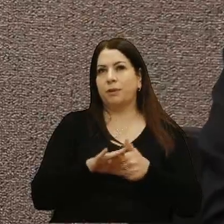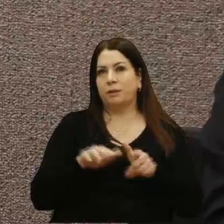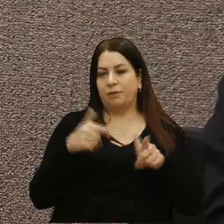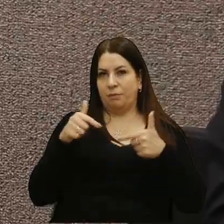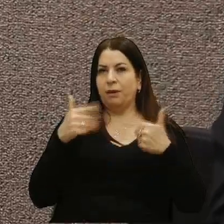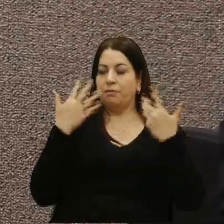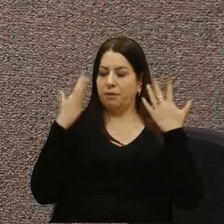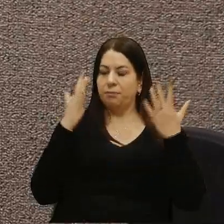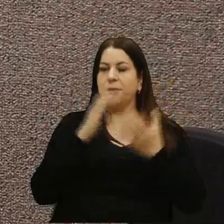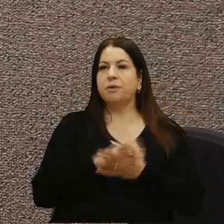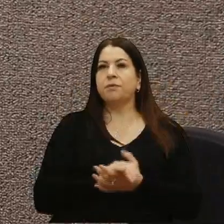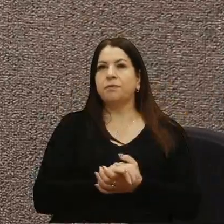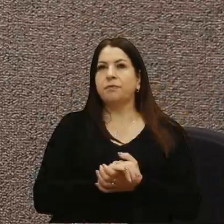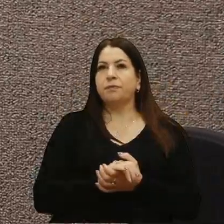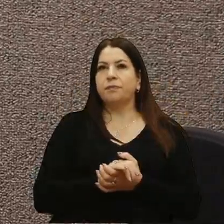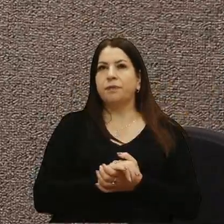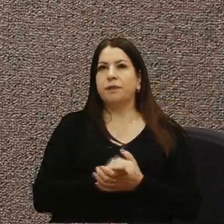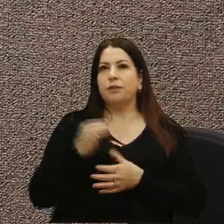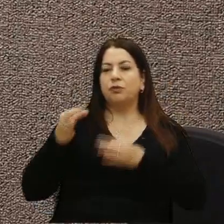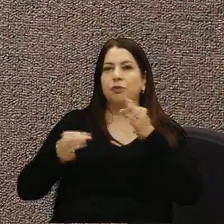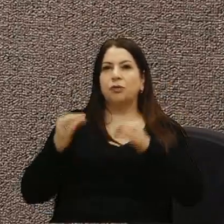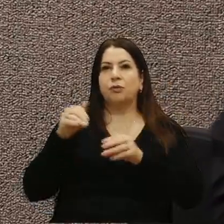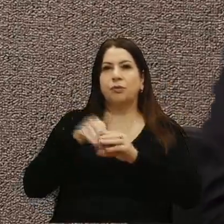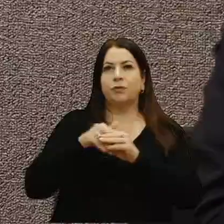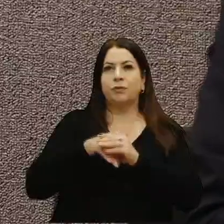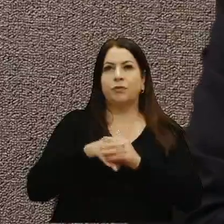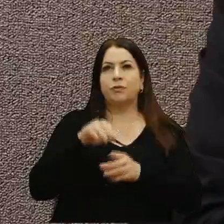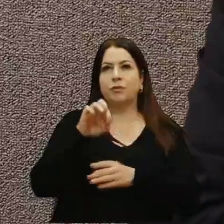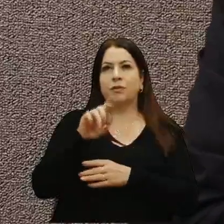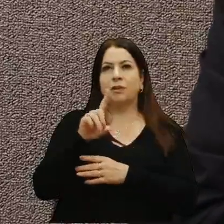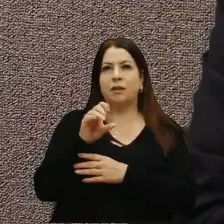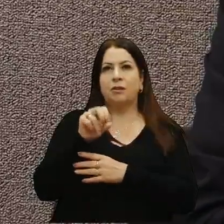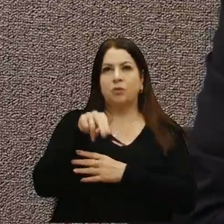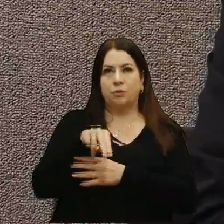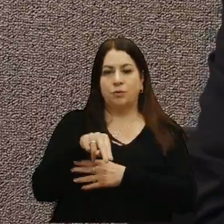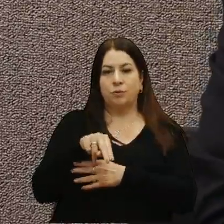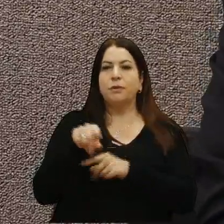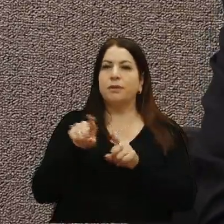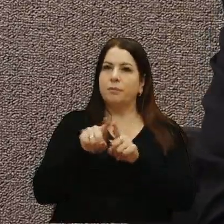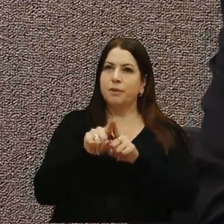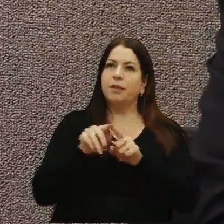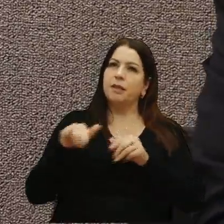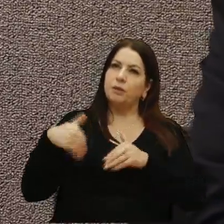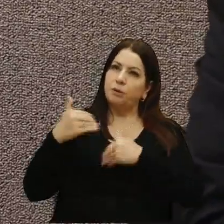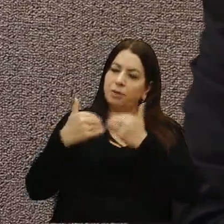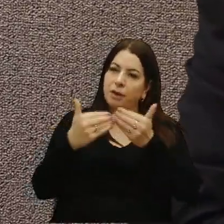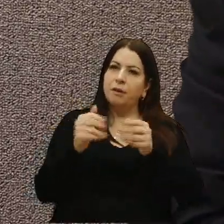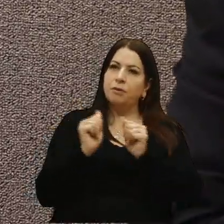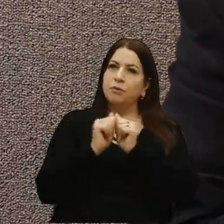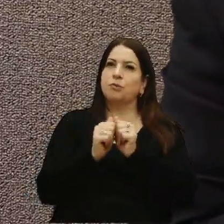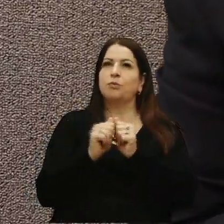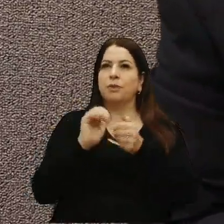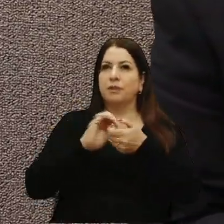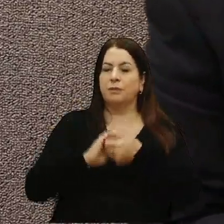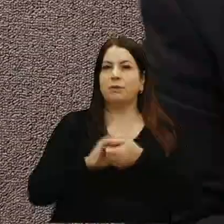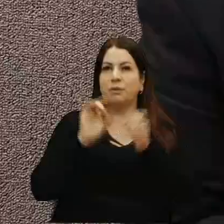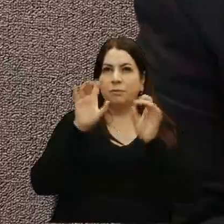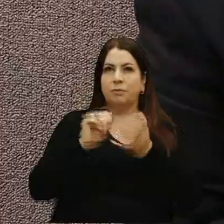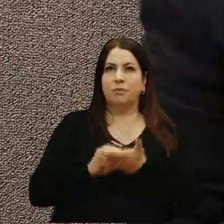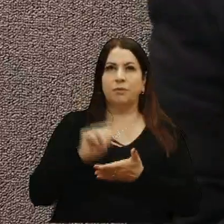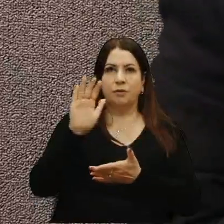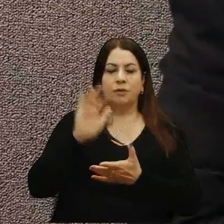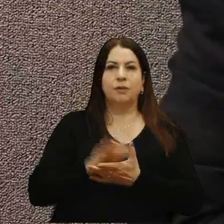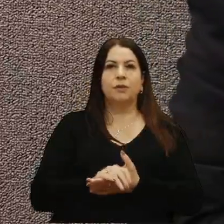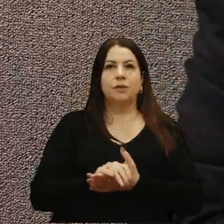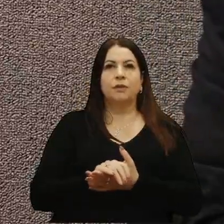trabalho da Justiça Eleitoral, através do Edson Borowski, e nessa caminhada como um todo também, saudar especialmente Peço a palavra, senhor